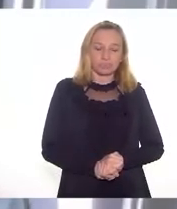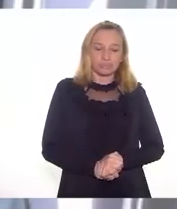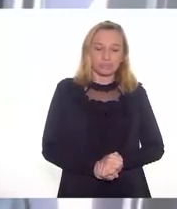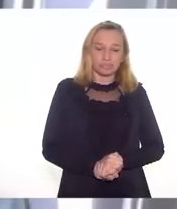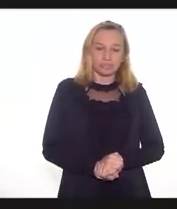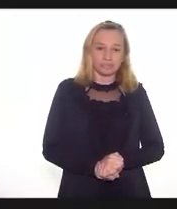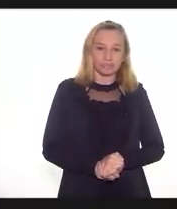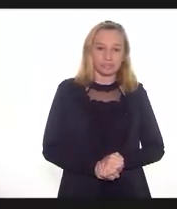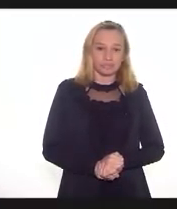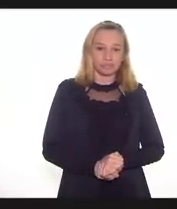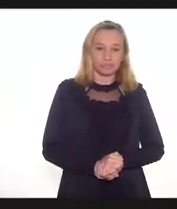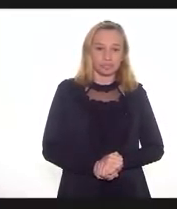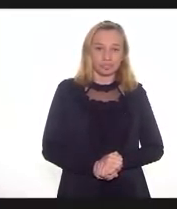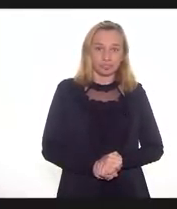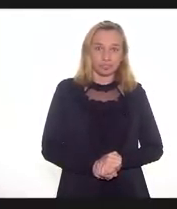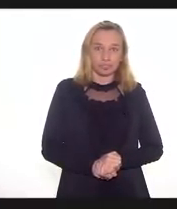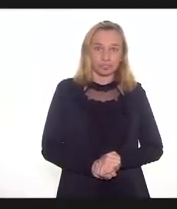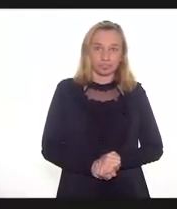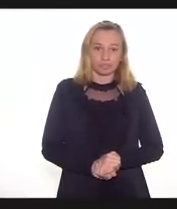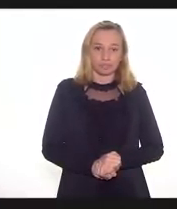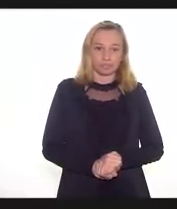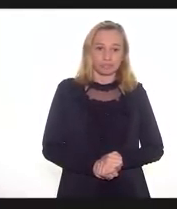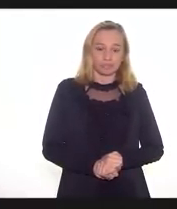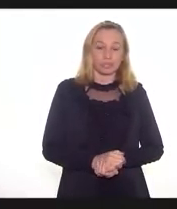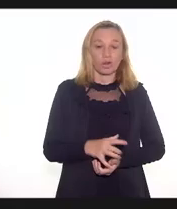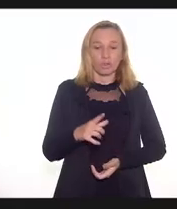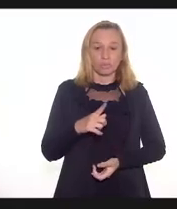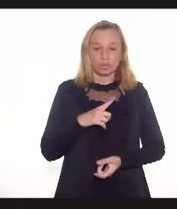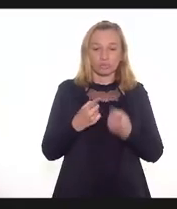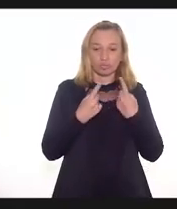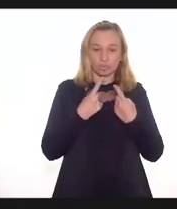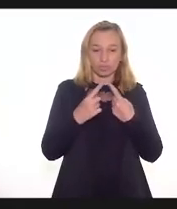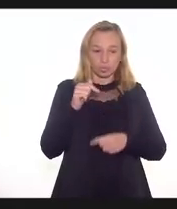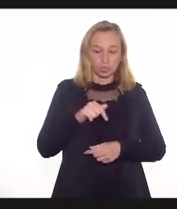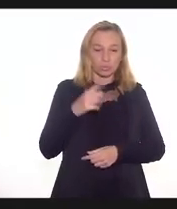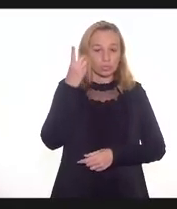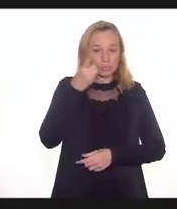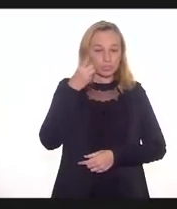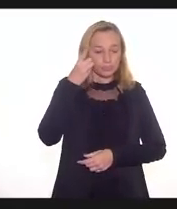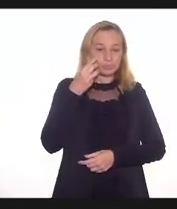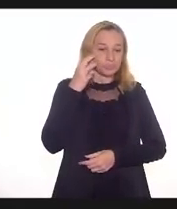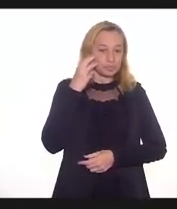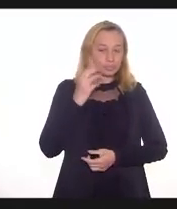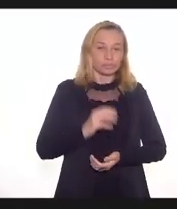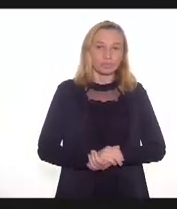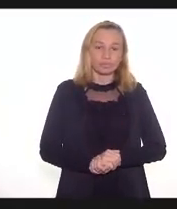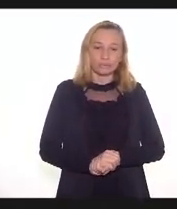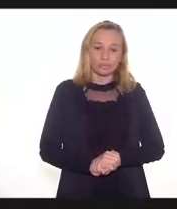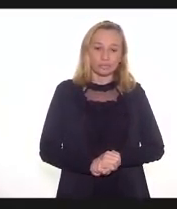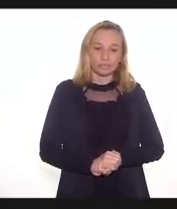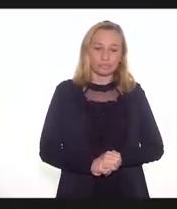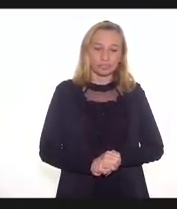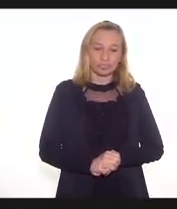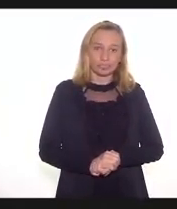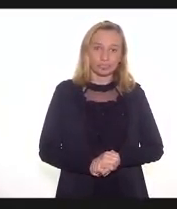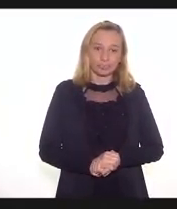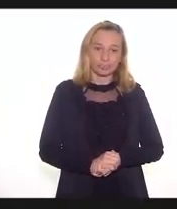Eu tenho uma discussão aqui, deputado Valdeque, e falo não como, como deputado,